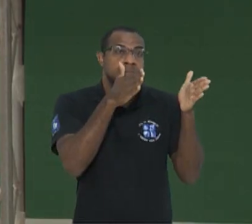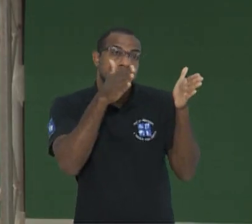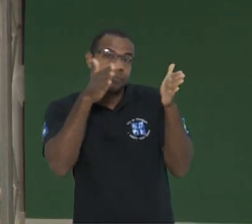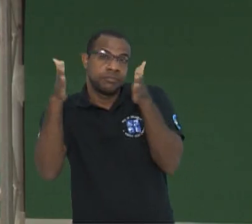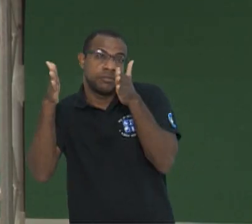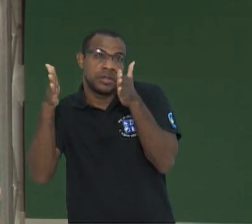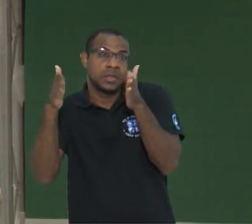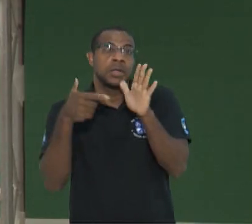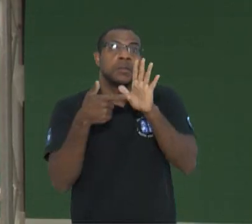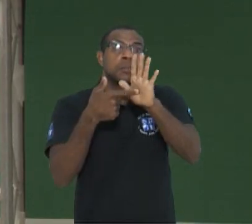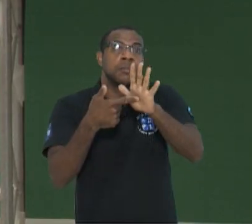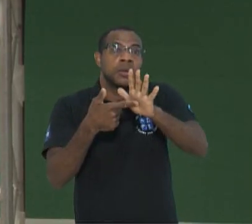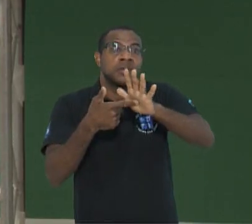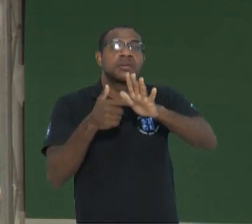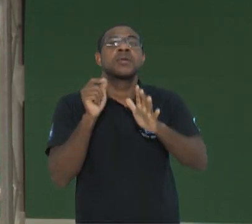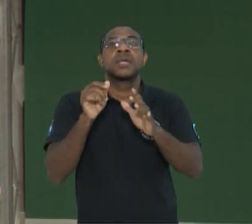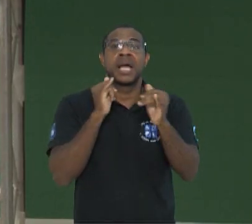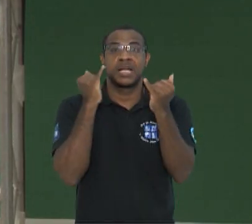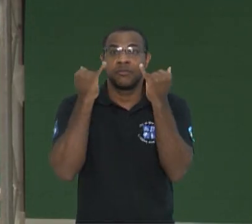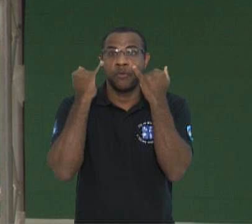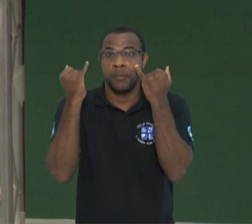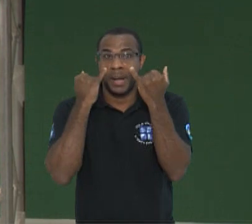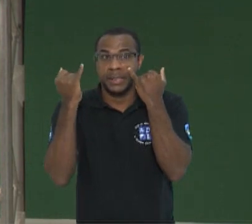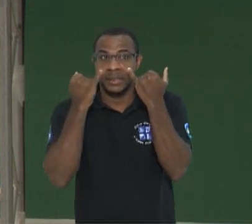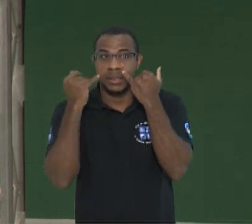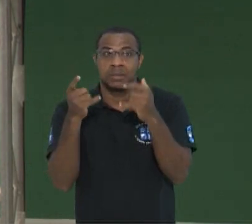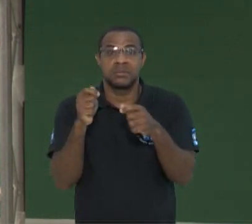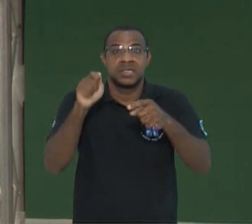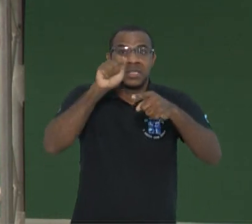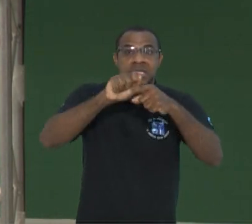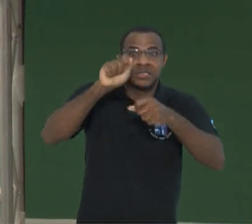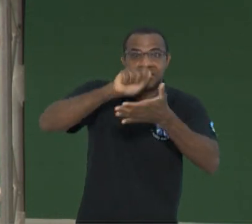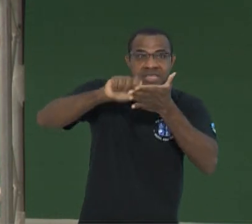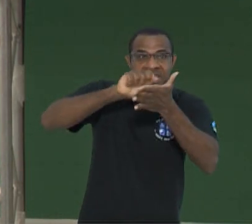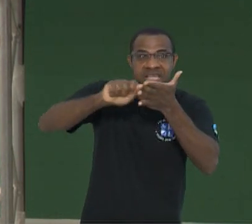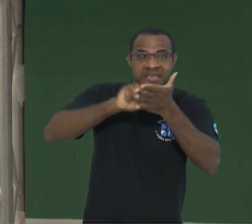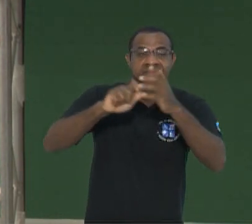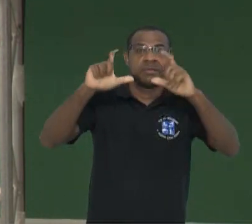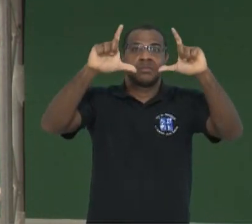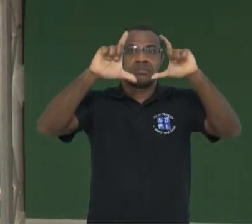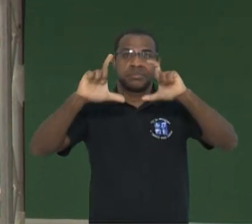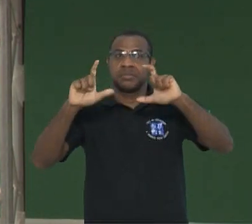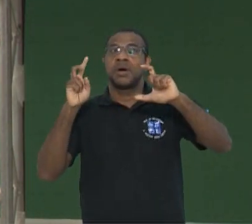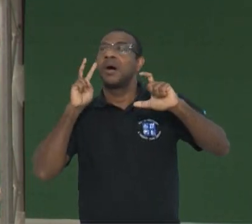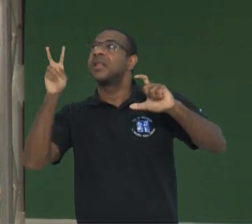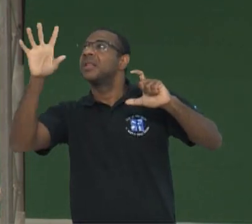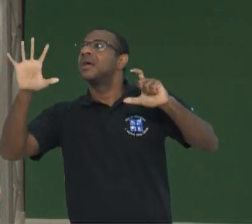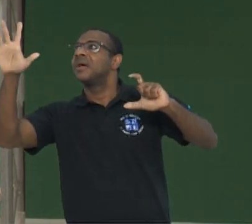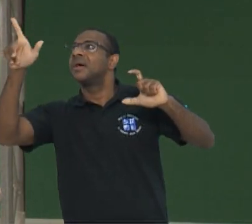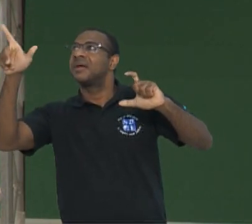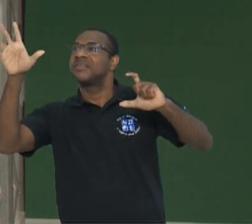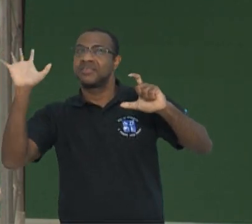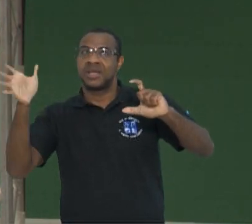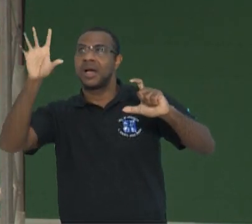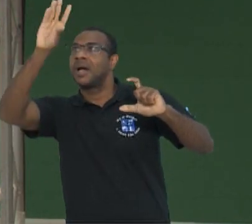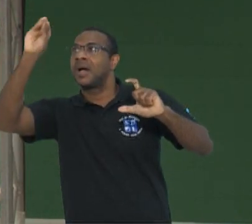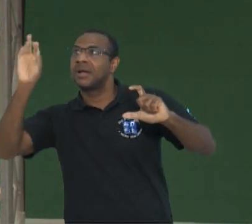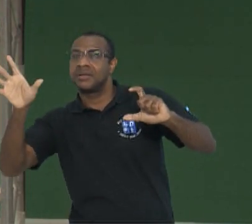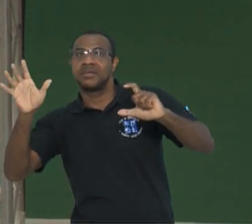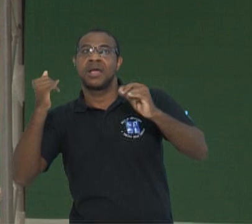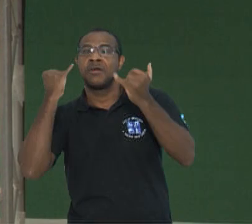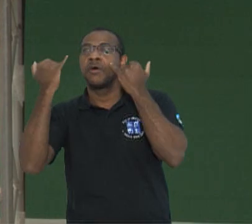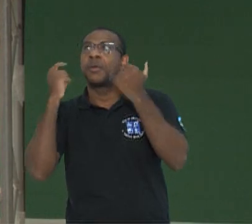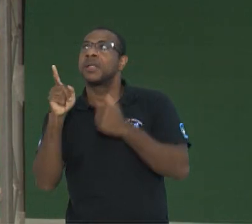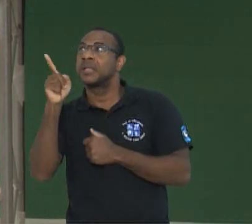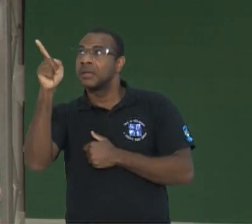vamos identificar os dados. Aqui eu reescrevi a equação para ficar levando, né, para o slide, para a gente não perder a informação. E nós temos que o a